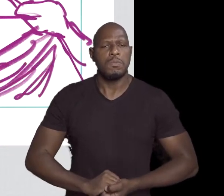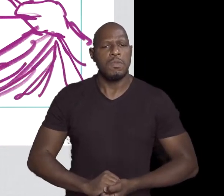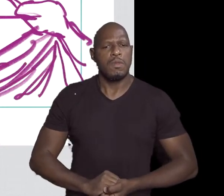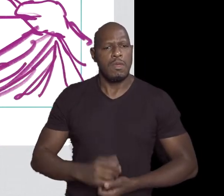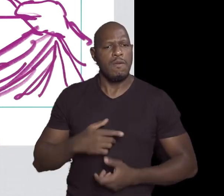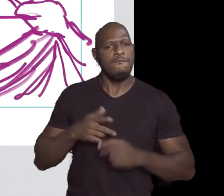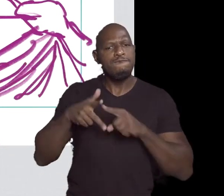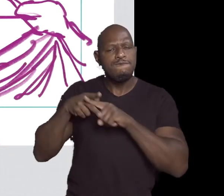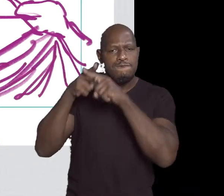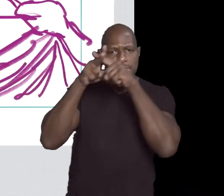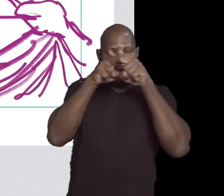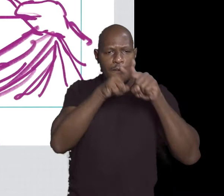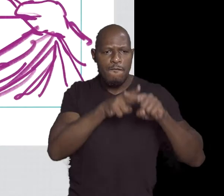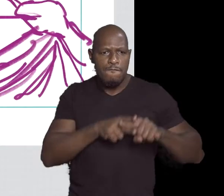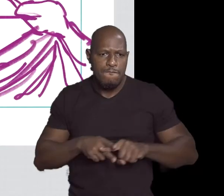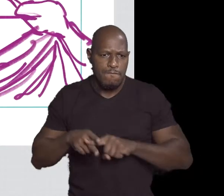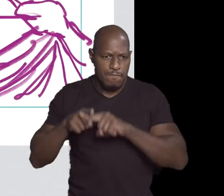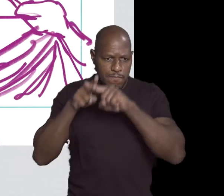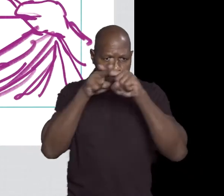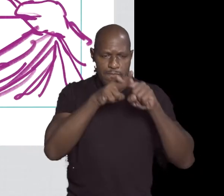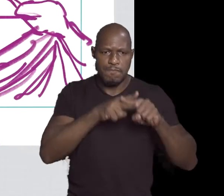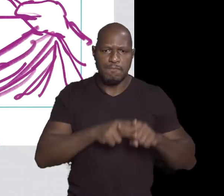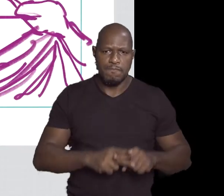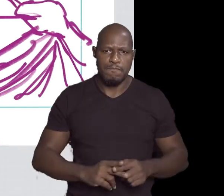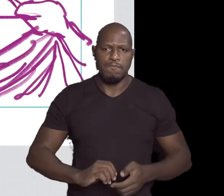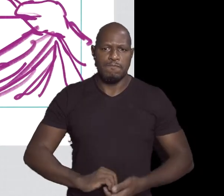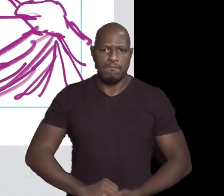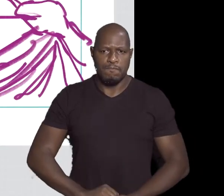as ferramentas.